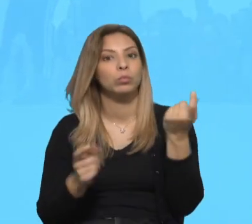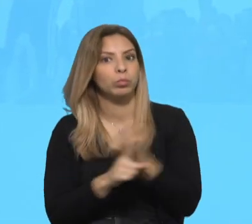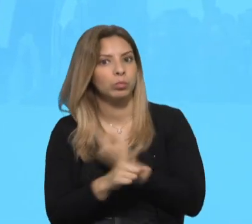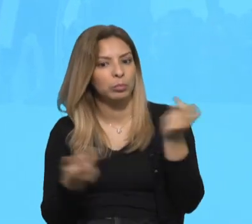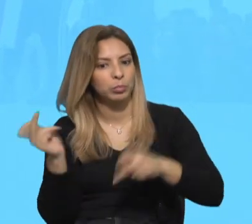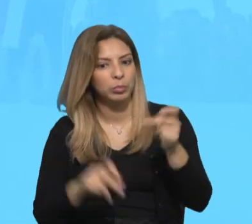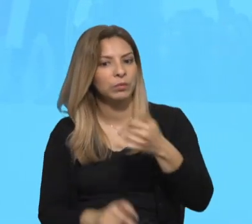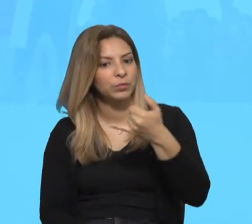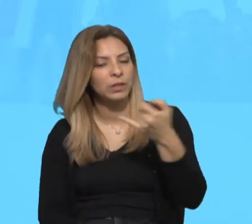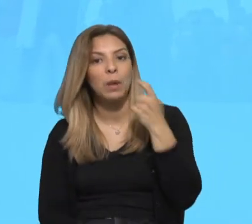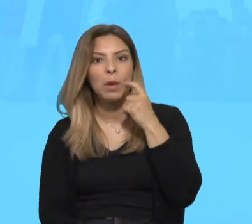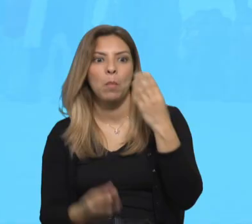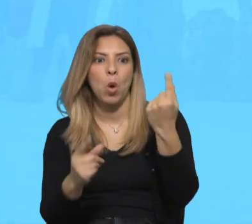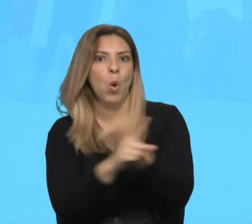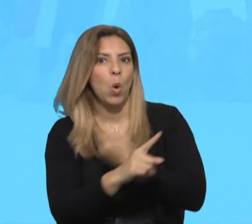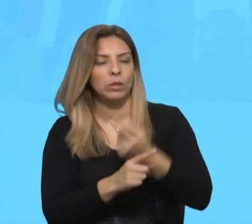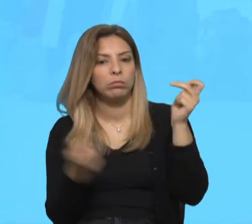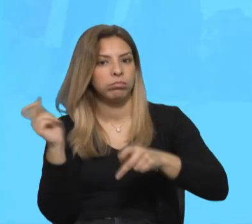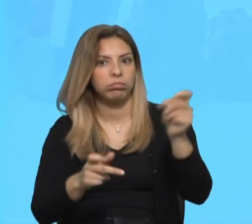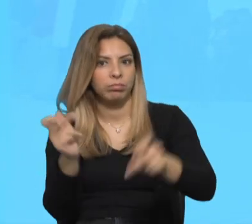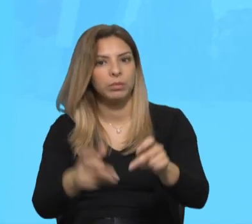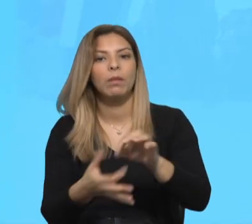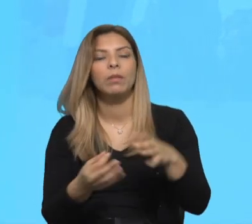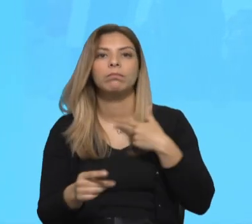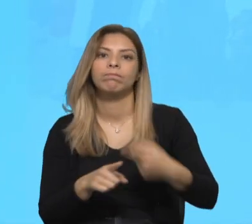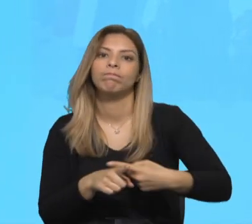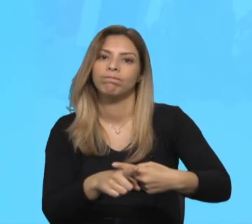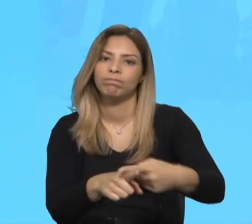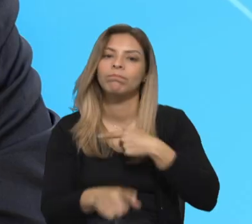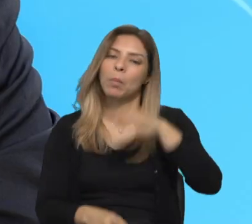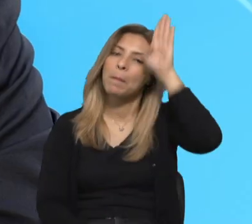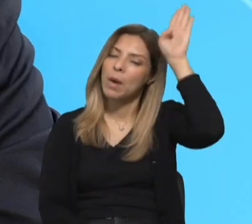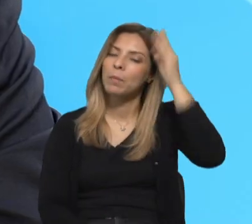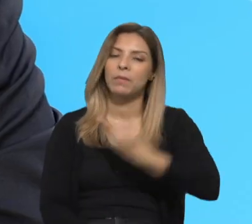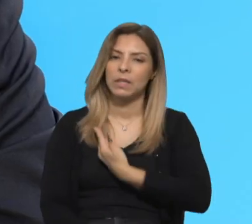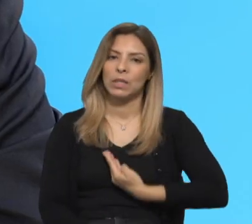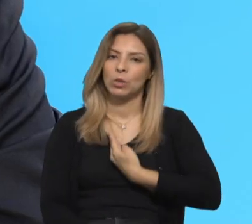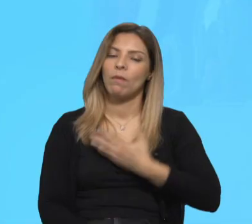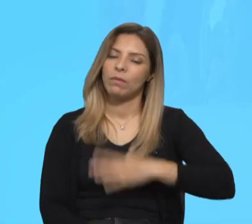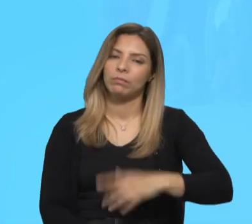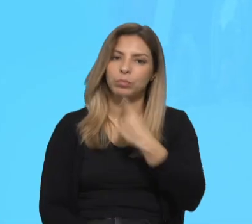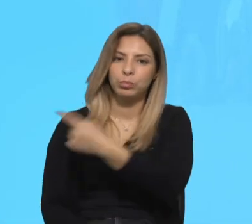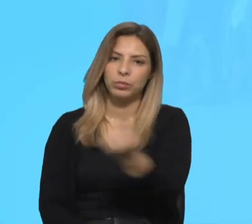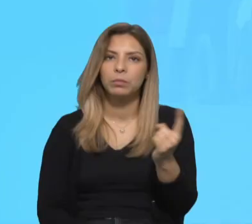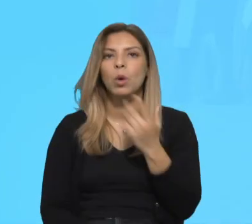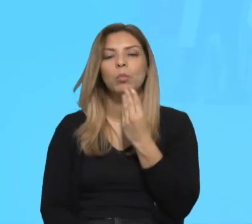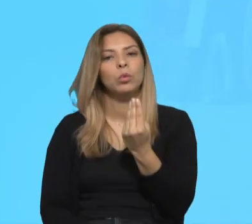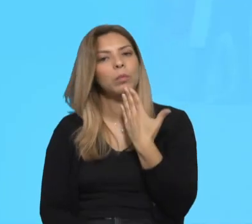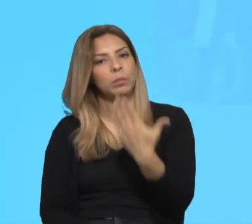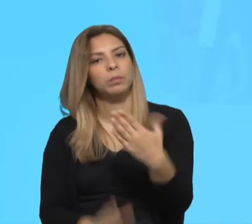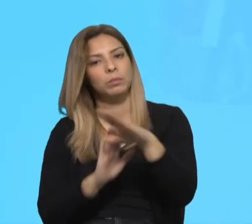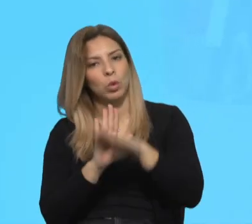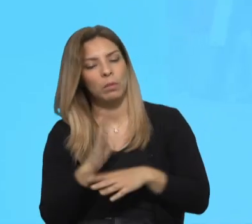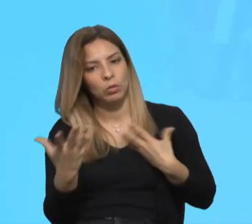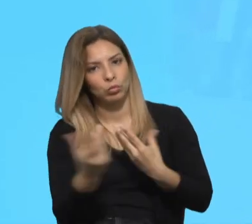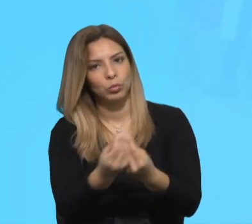dia 25 de Abril, em que queremos também homenagear o Papa Francisco. Muito obrigado por ter estado aqui no programa Eclésia. E a